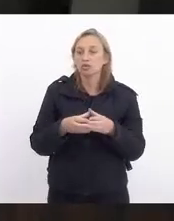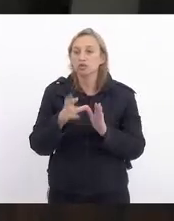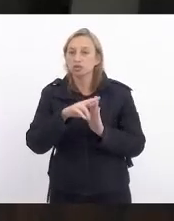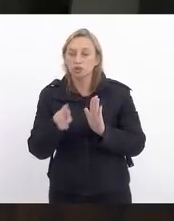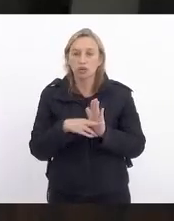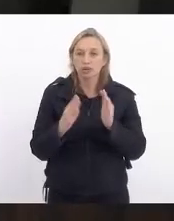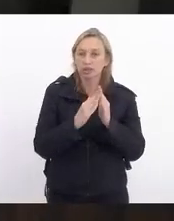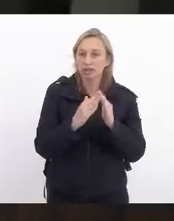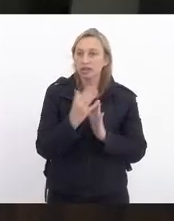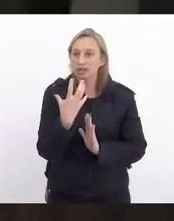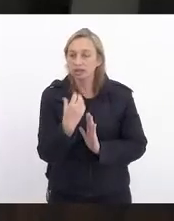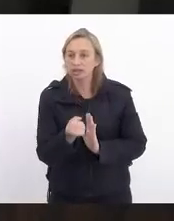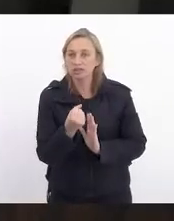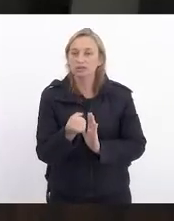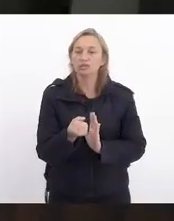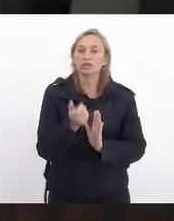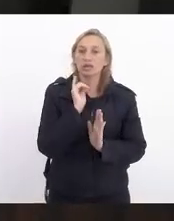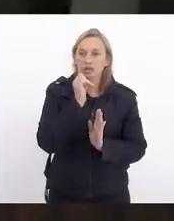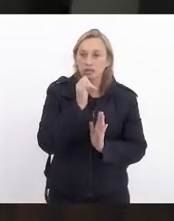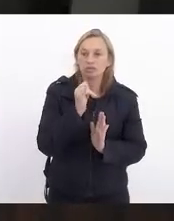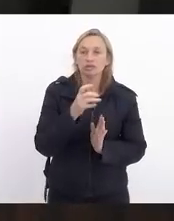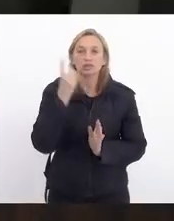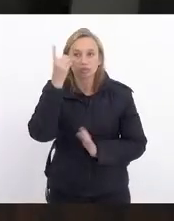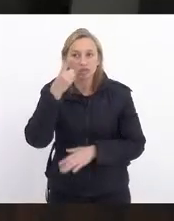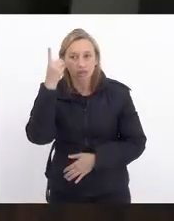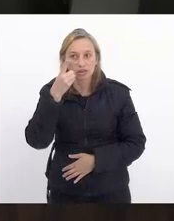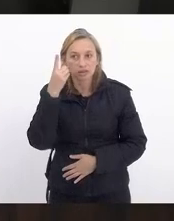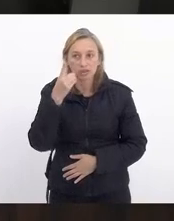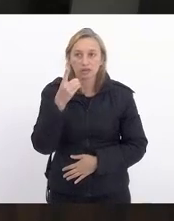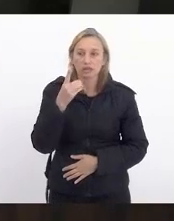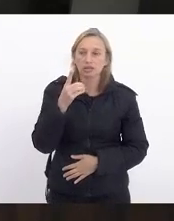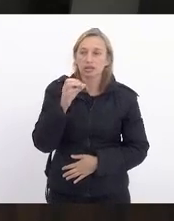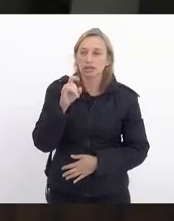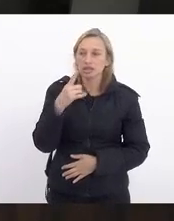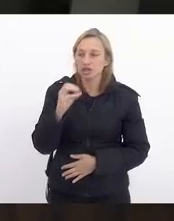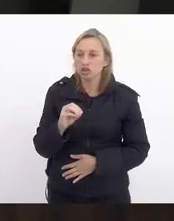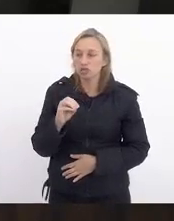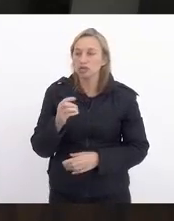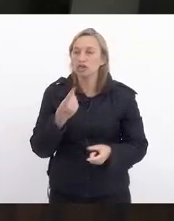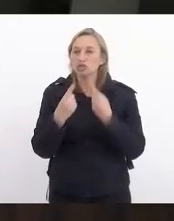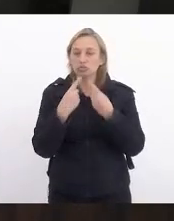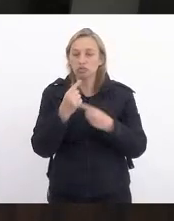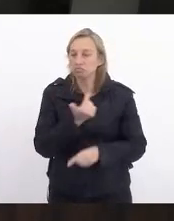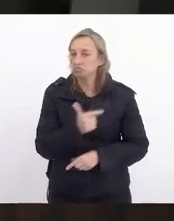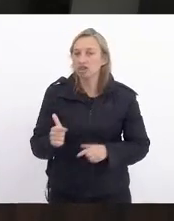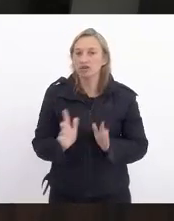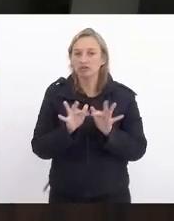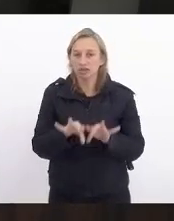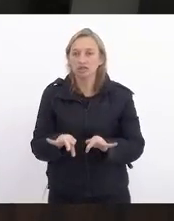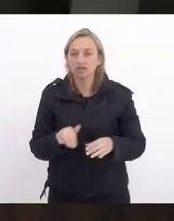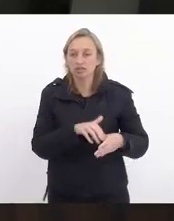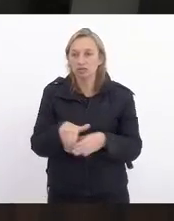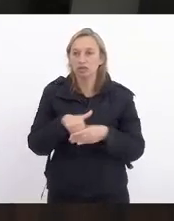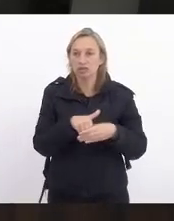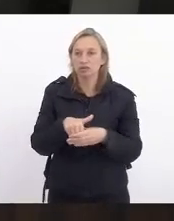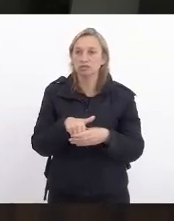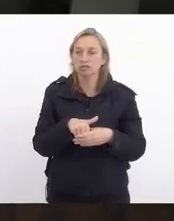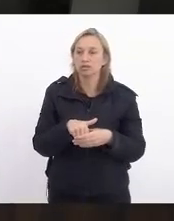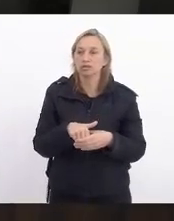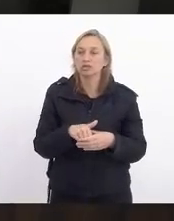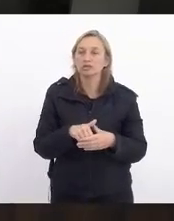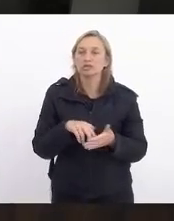comissão de normas internas e proposições externas favorável elas o deputado Sérgio Fernandes em discussão na venda que ele discutisse a discussão e votação